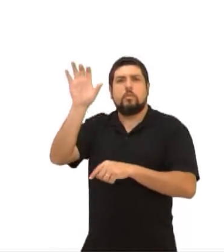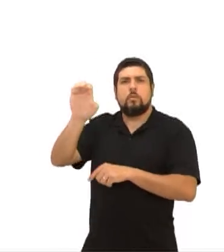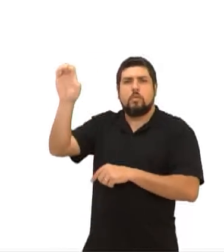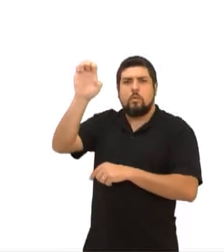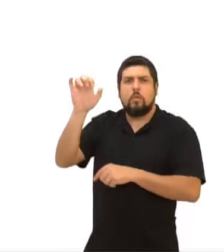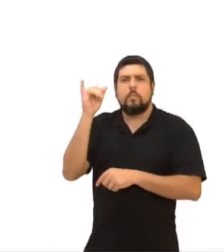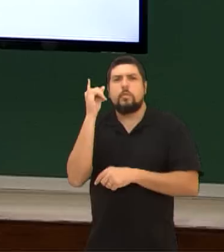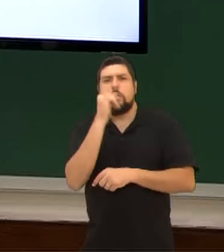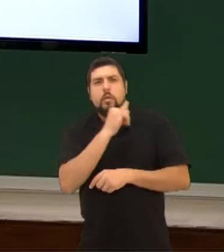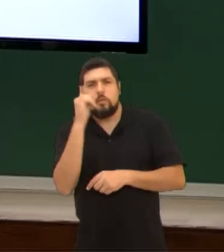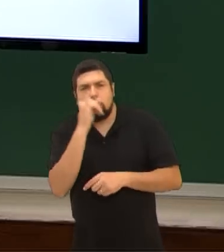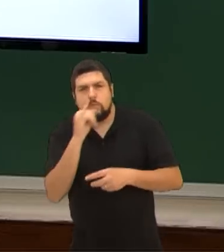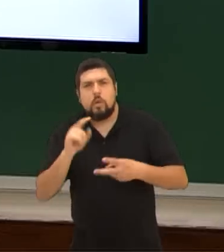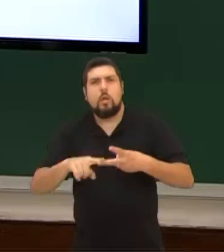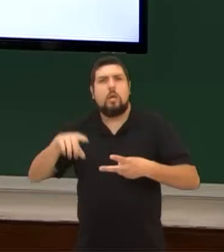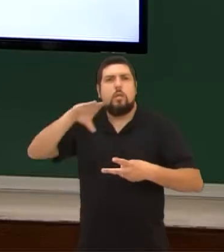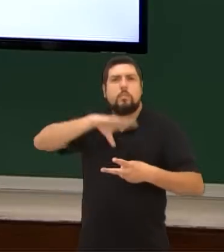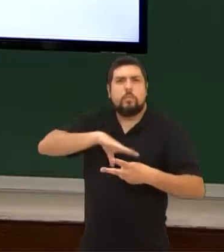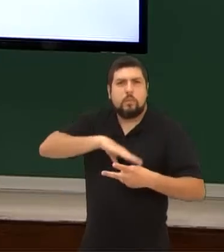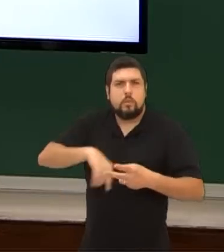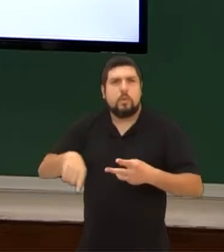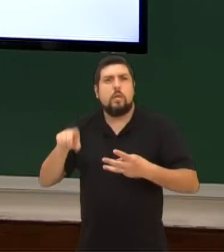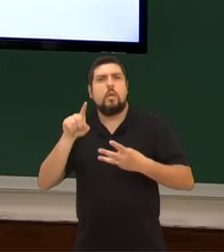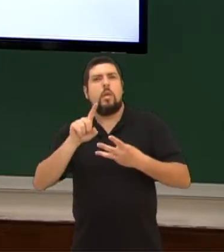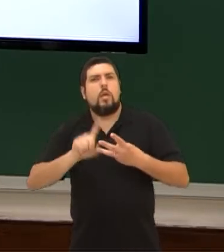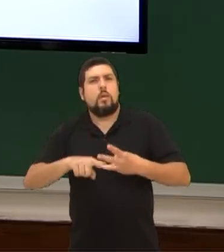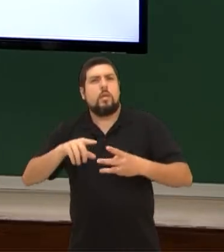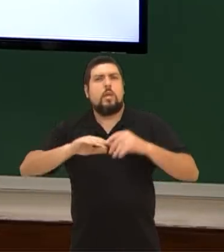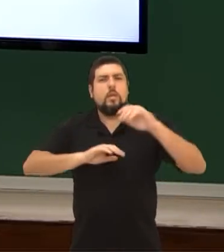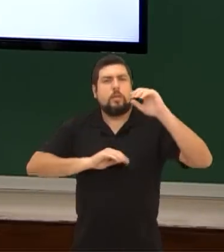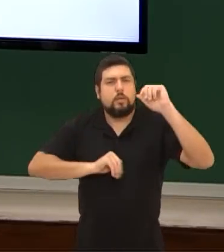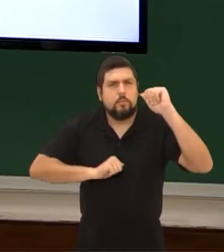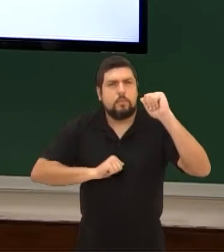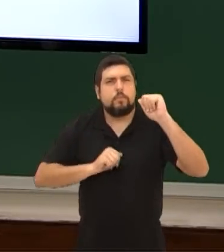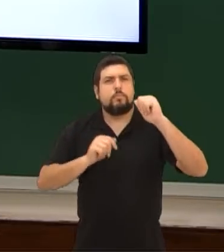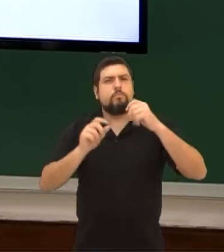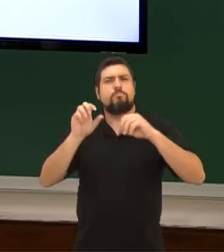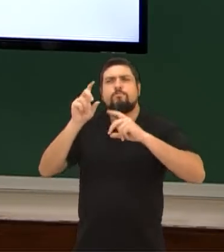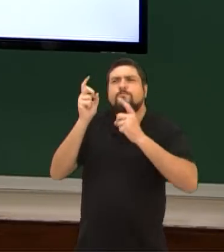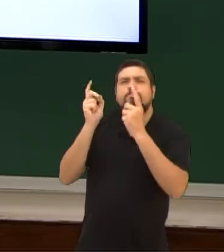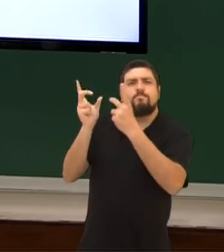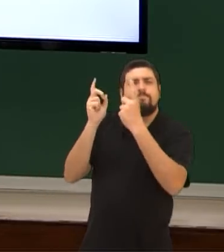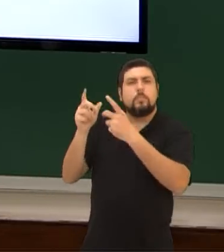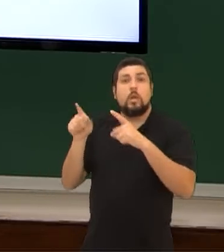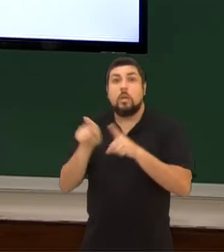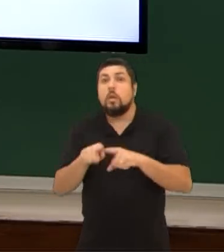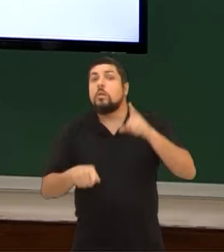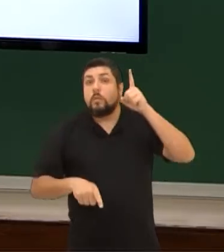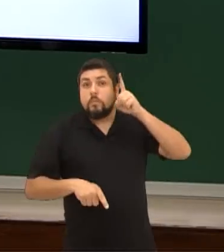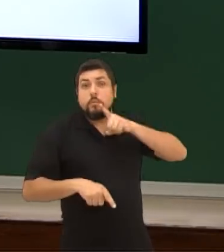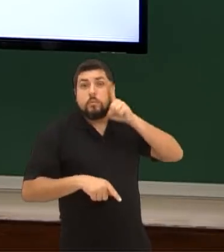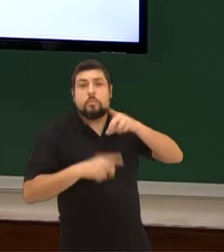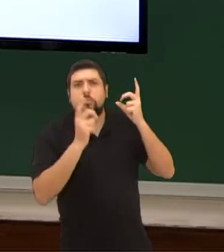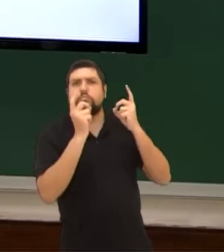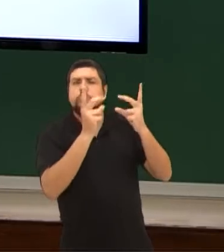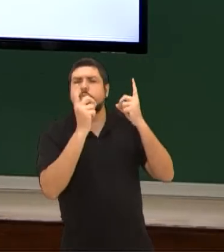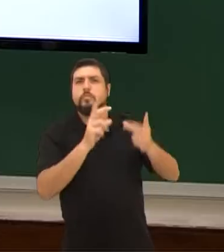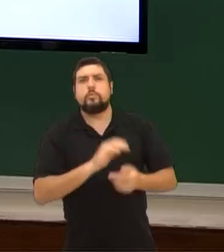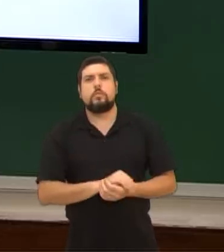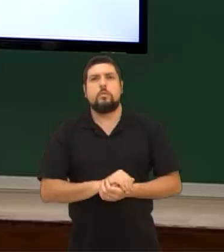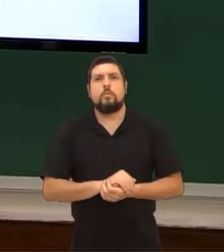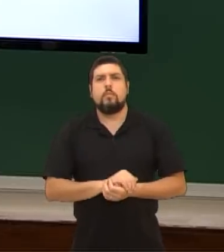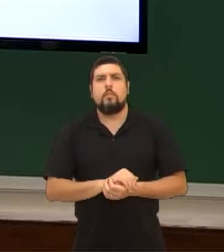na Itália, vai chegar em Portugal, vai chegar na Espanha e também vai ser consumido nos Estados Unidos. Então a nossa